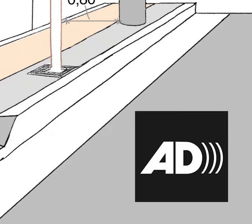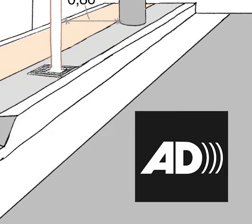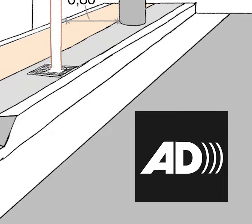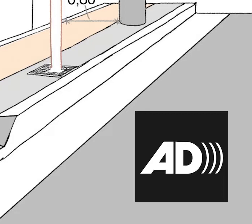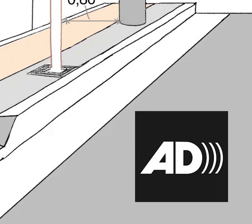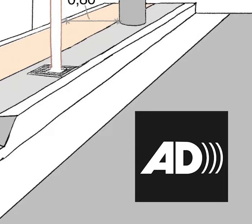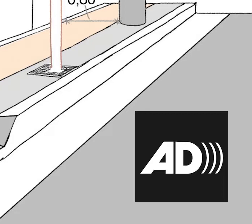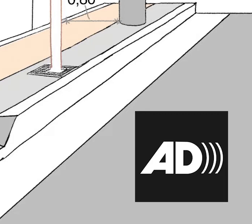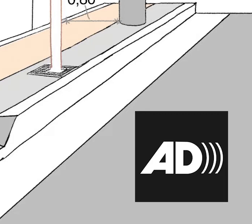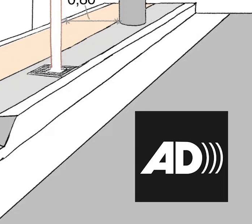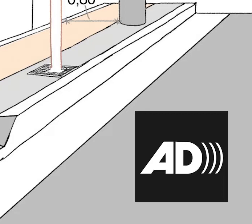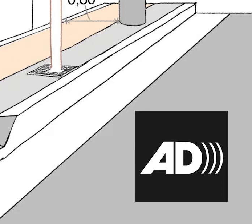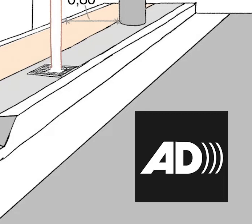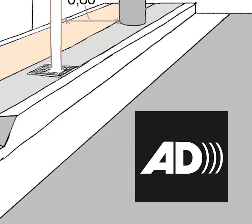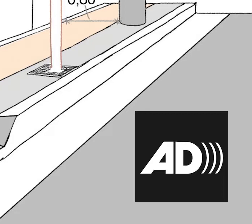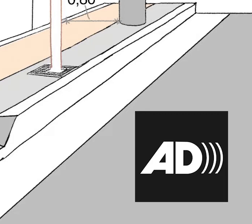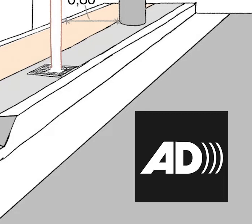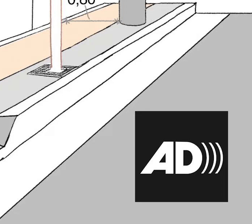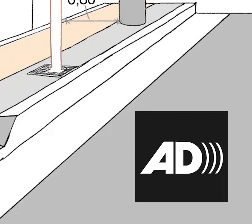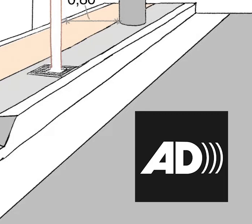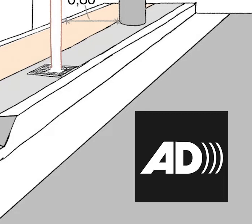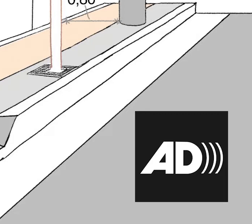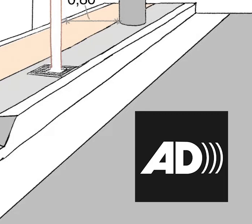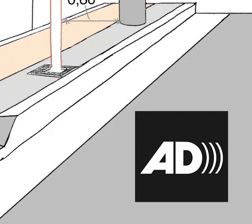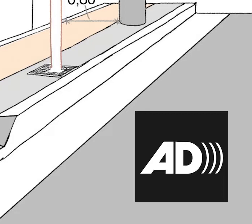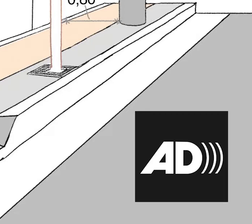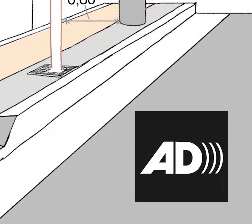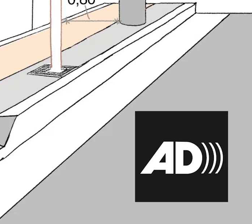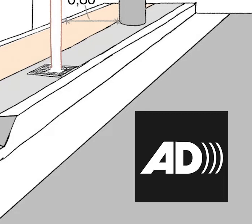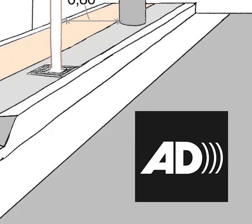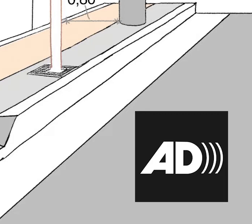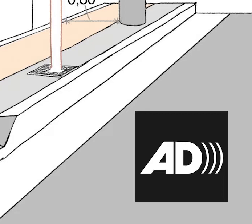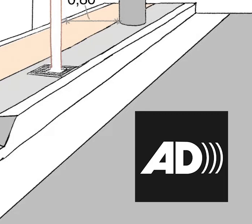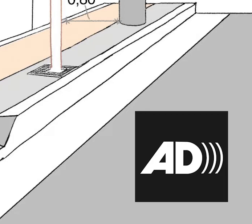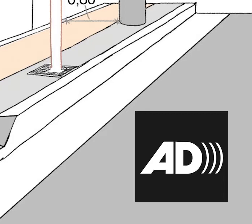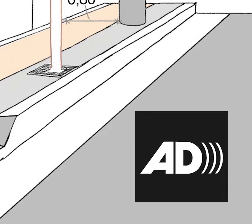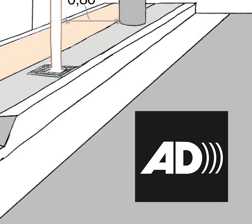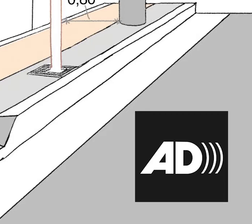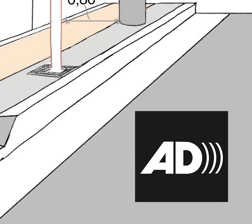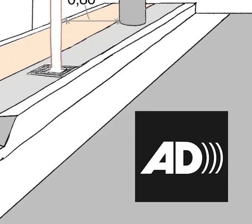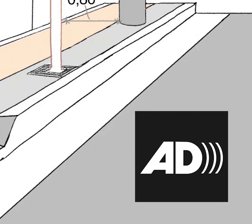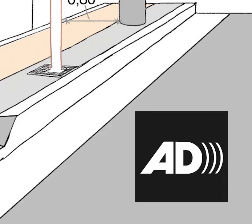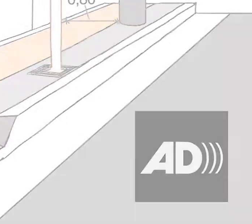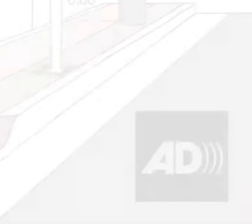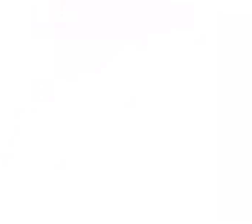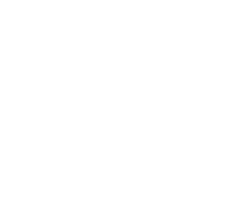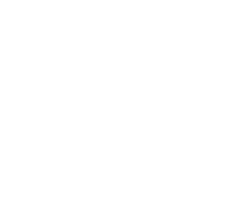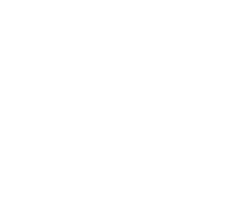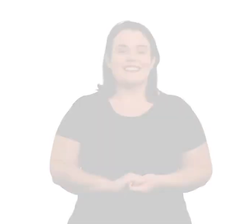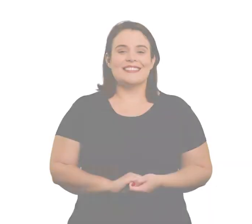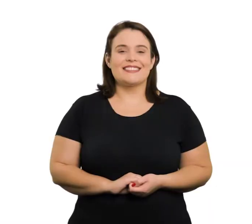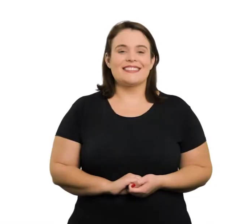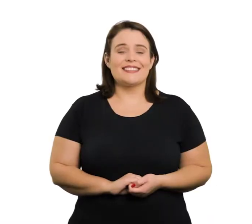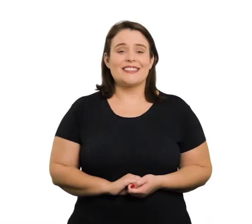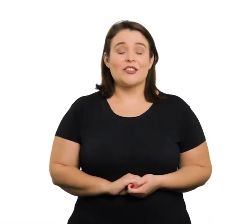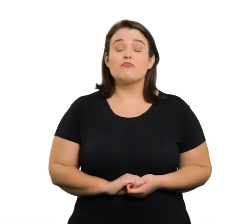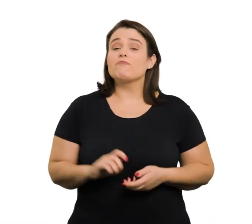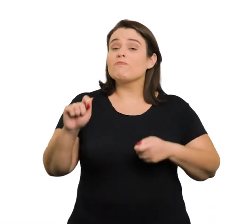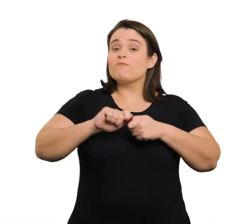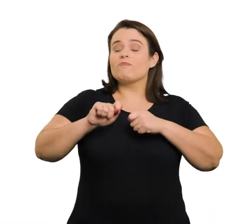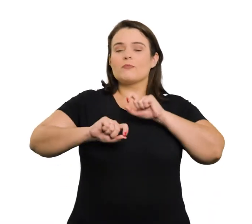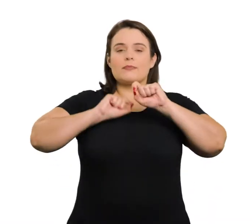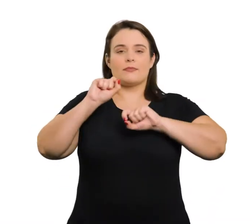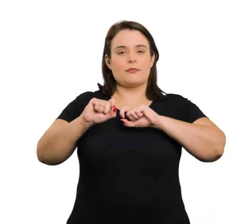de veículos, e com 80 centímetros na parte da calçada em que há um poste como obstáculo. O